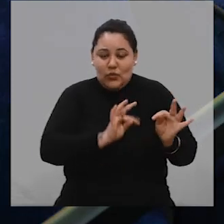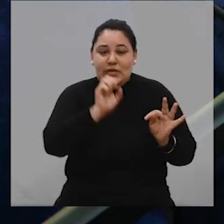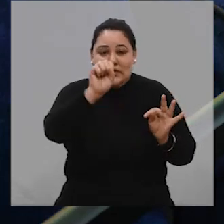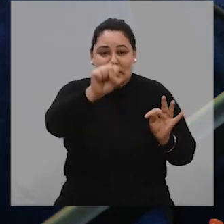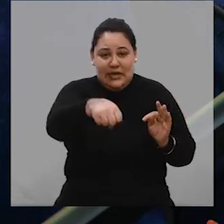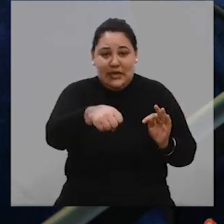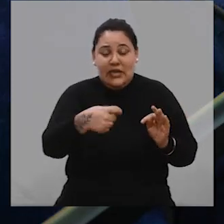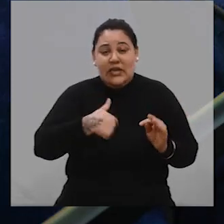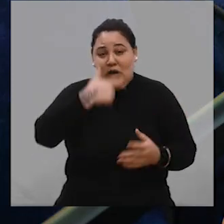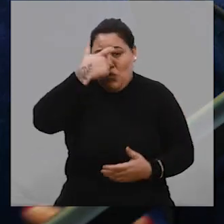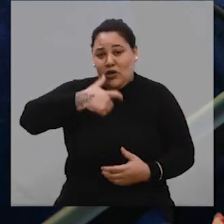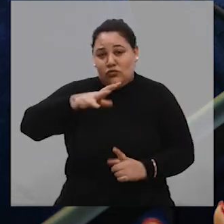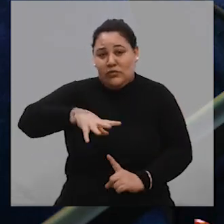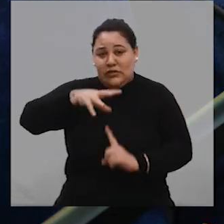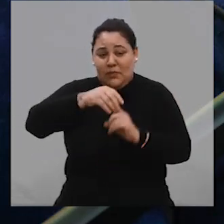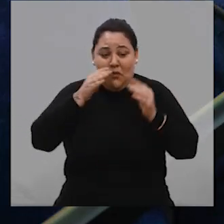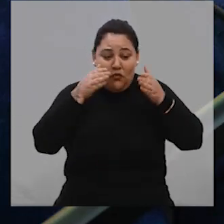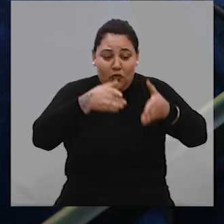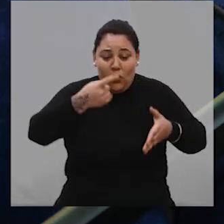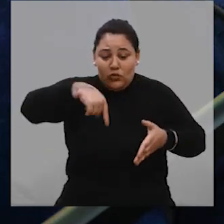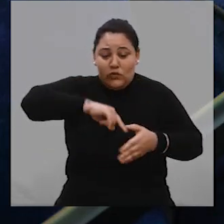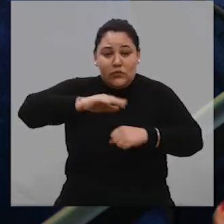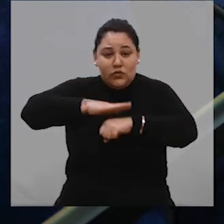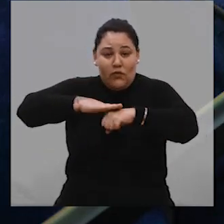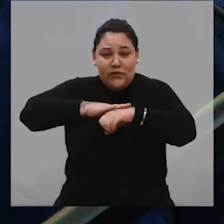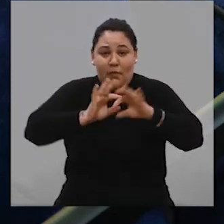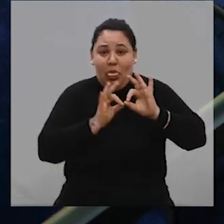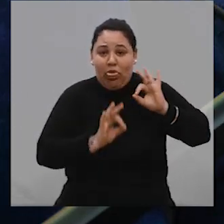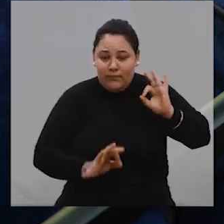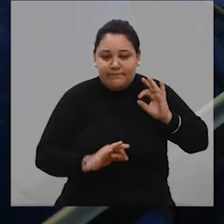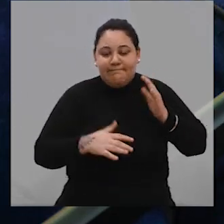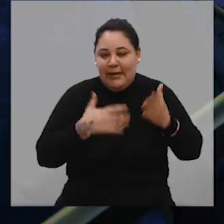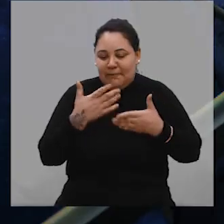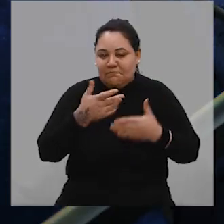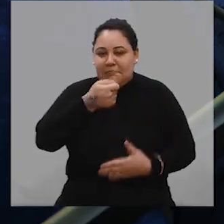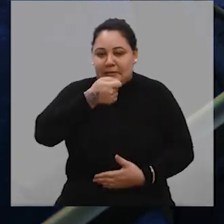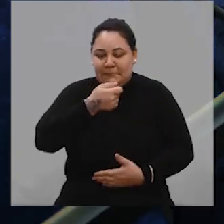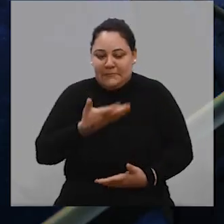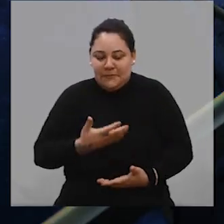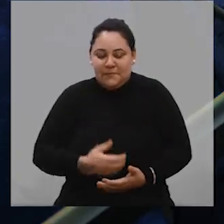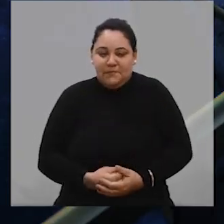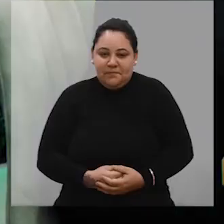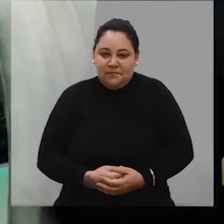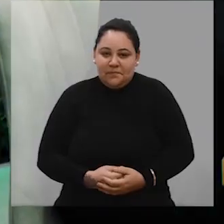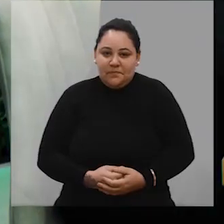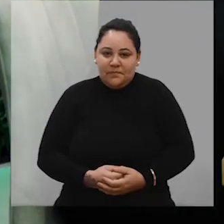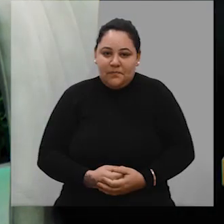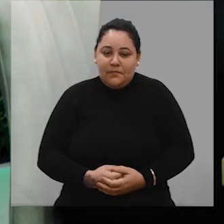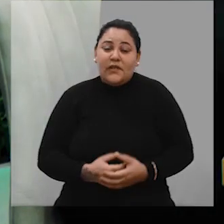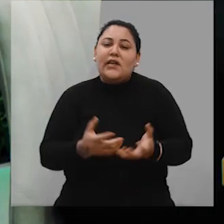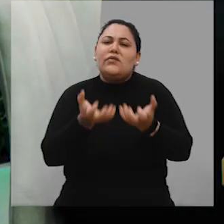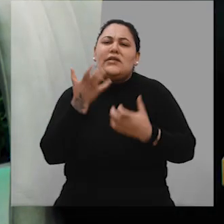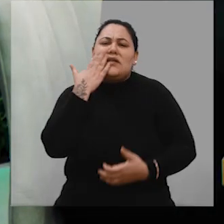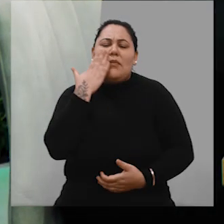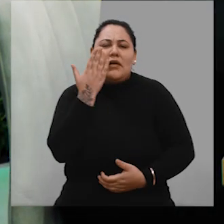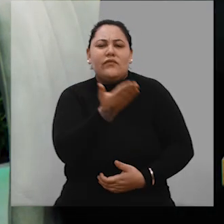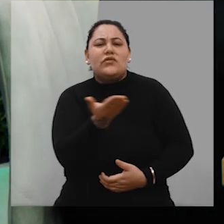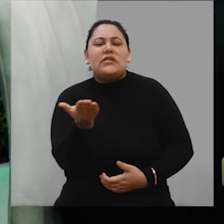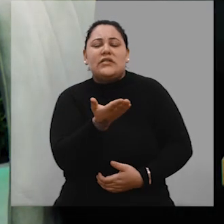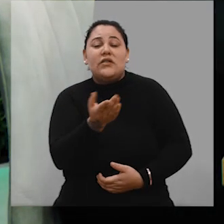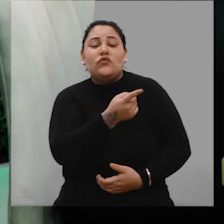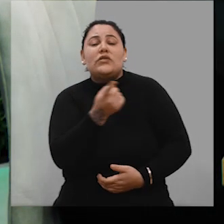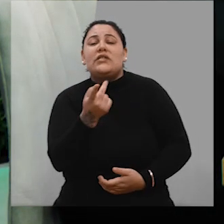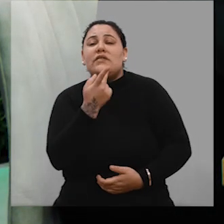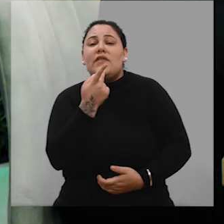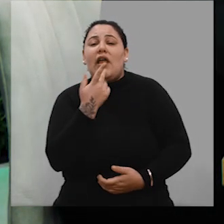esse, eu acho, que o nosso foco que a gente vai falar agora ao longo da nossa conversa. Gostaria de saber de vocês. Vocês me disseram